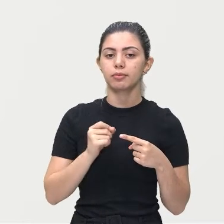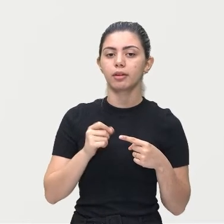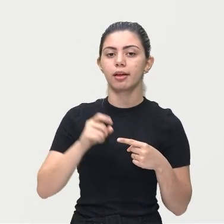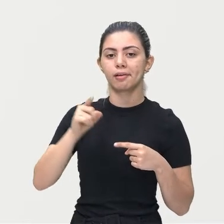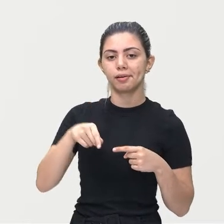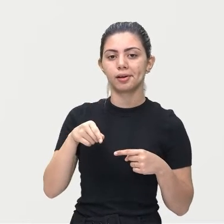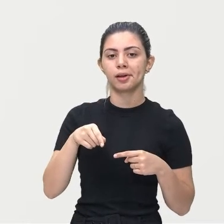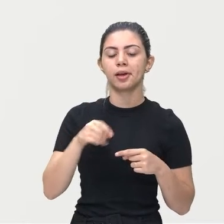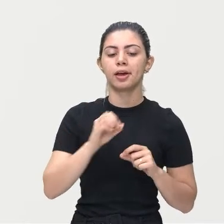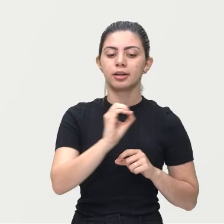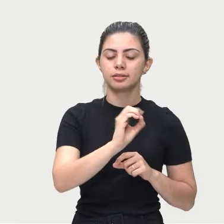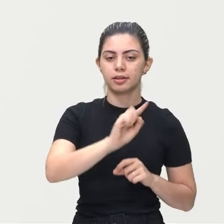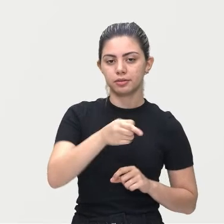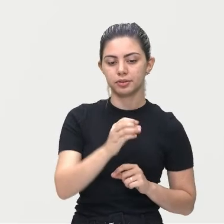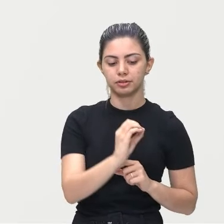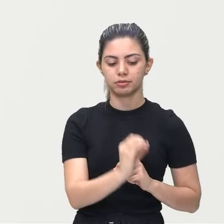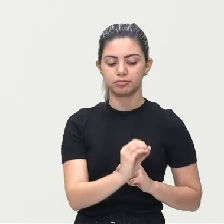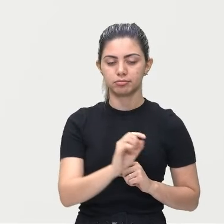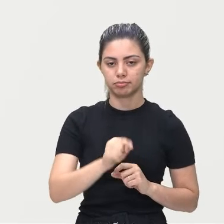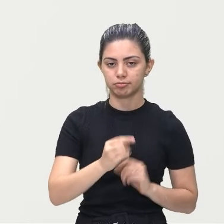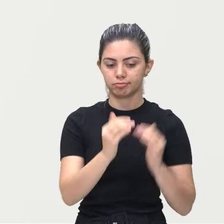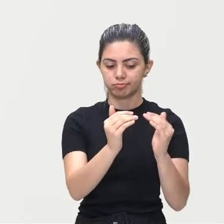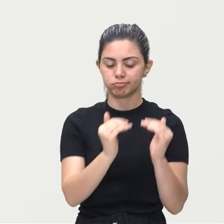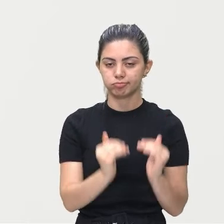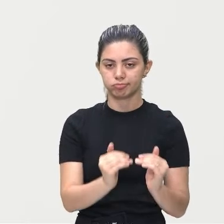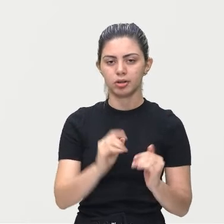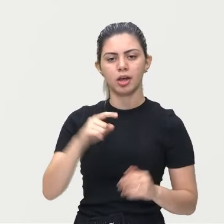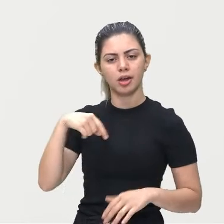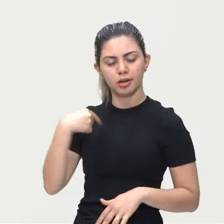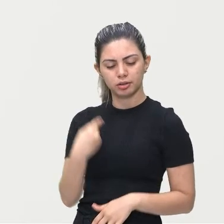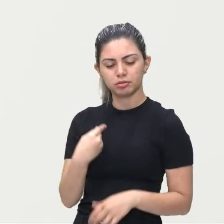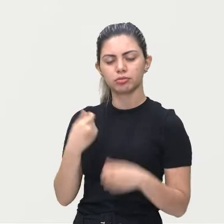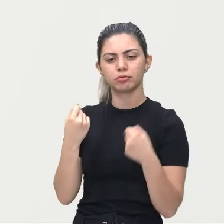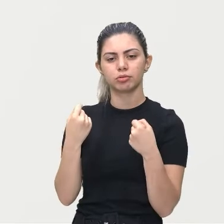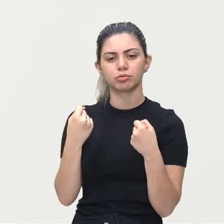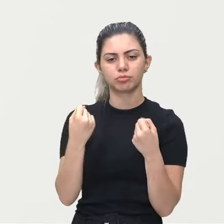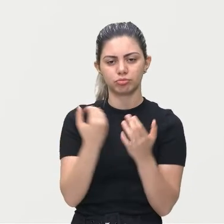alinhar as vírgulas das parcelas, que é o que foi traduzido pelo